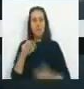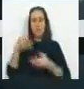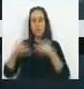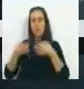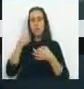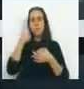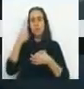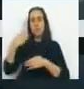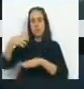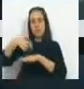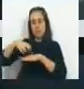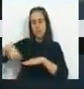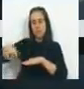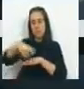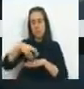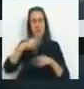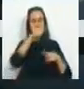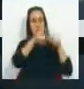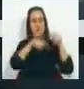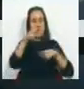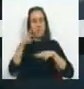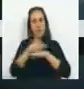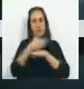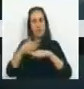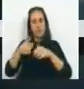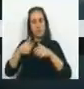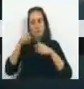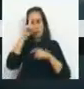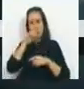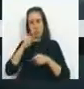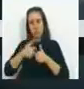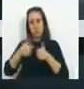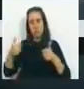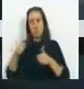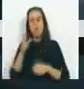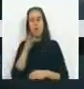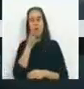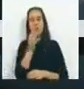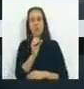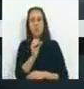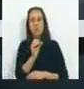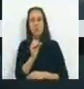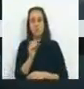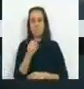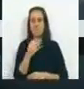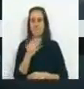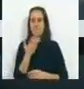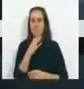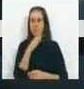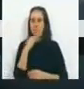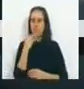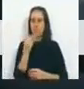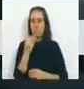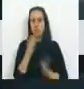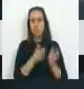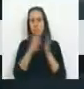especializada dos cidadãos. Curiosamente, não falou na mais-valia e nos resultados positivos